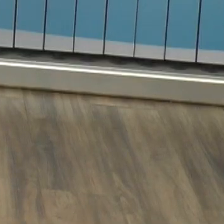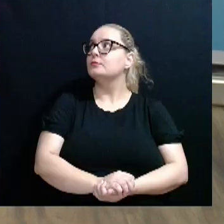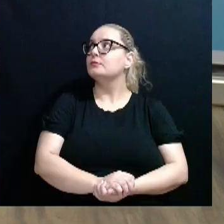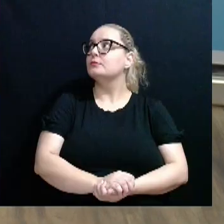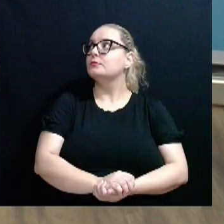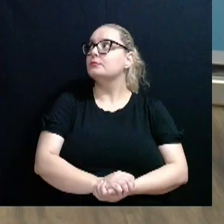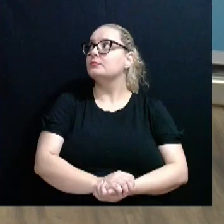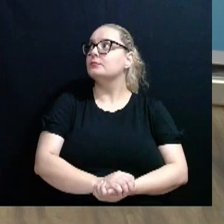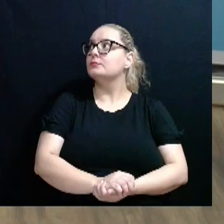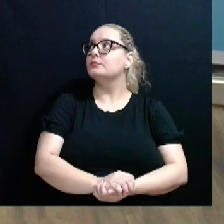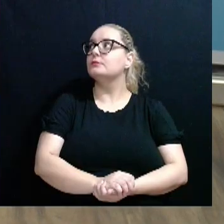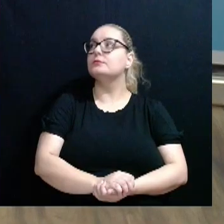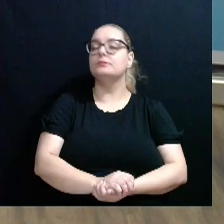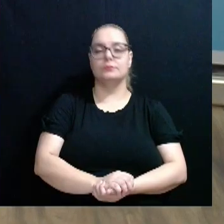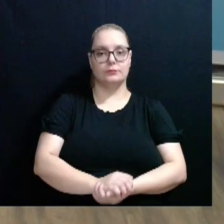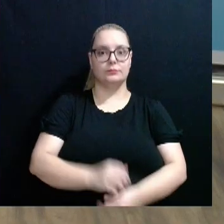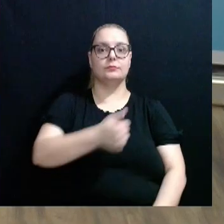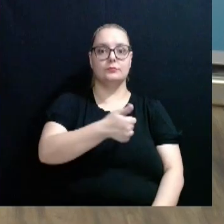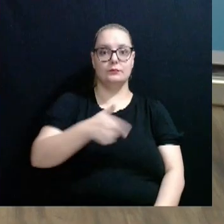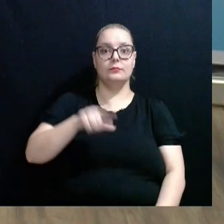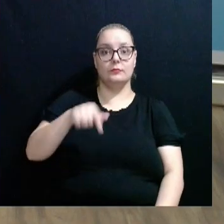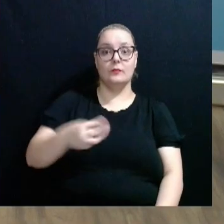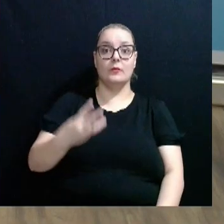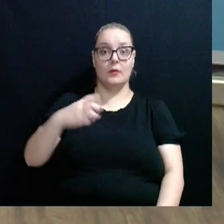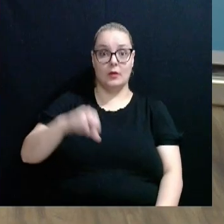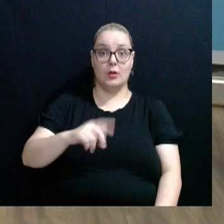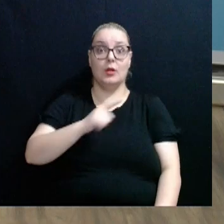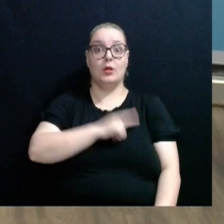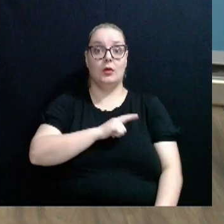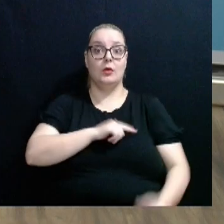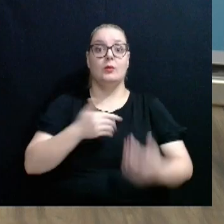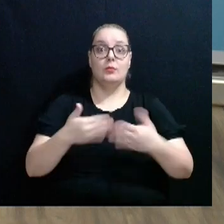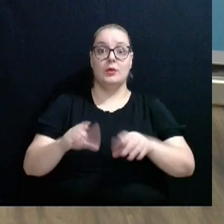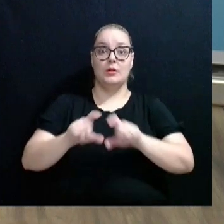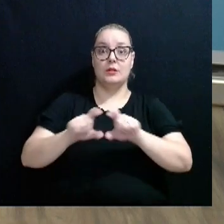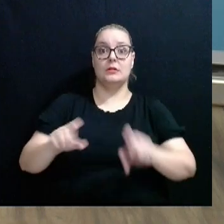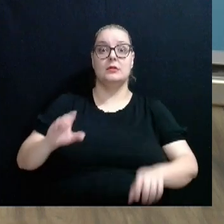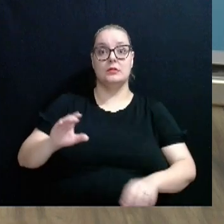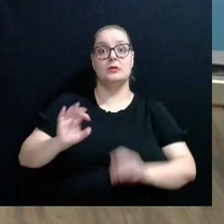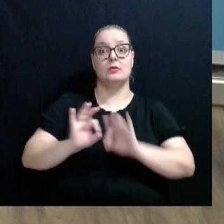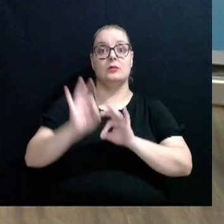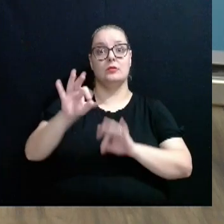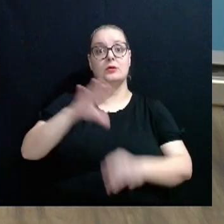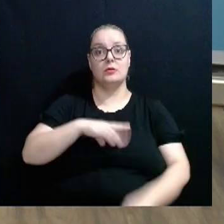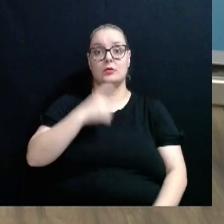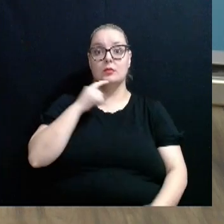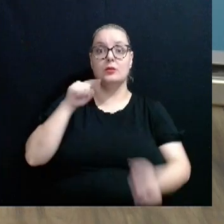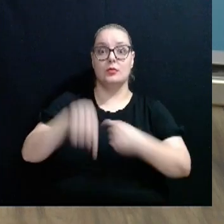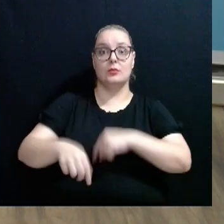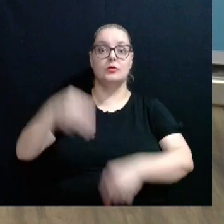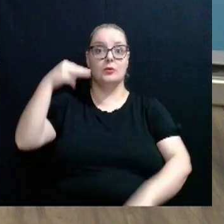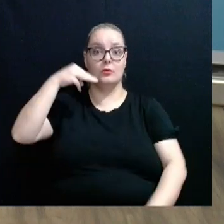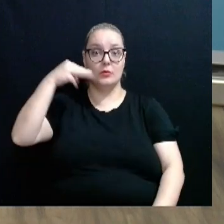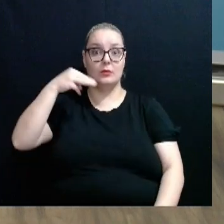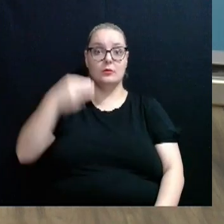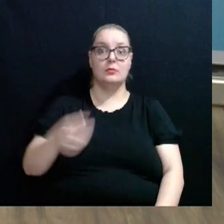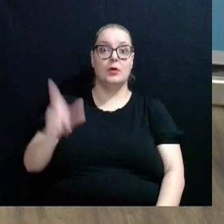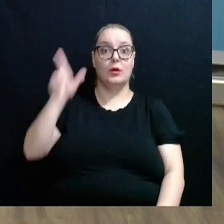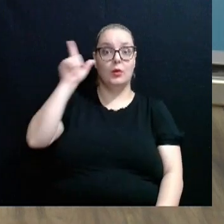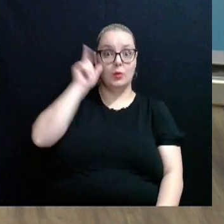Agora, 12h39, o Guarani estreou na Série C fora de casa contra o Maranhão. Só que o alívio aí para a